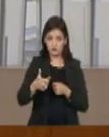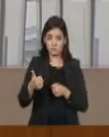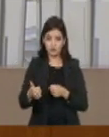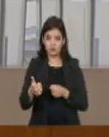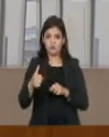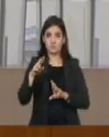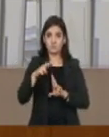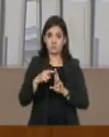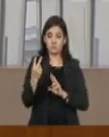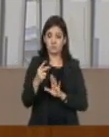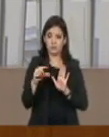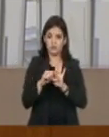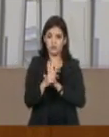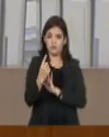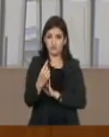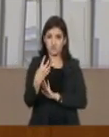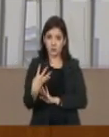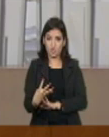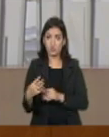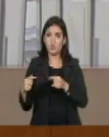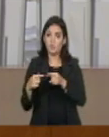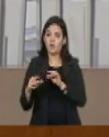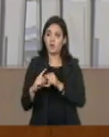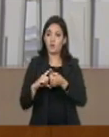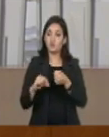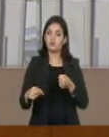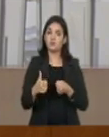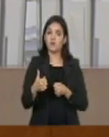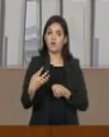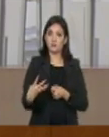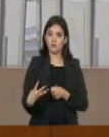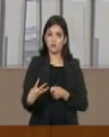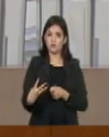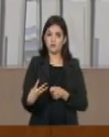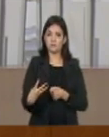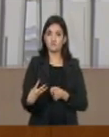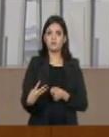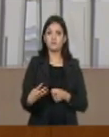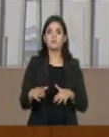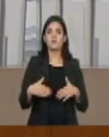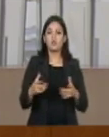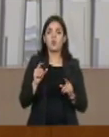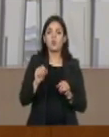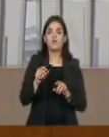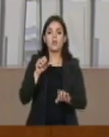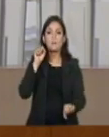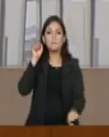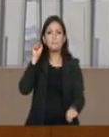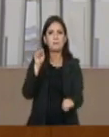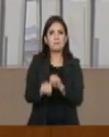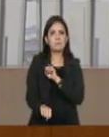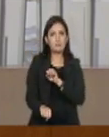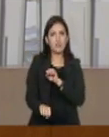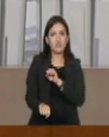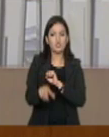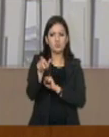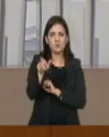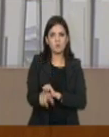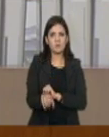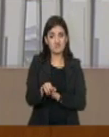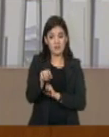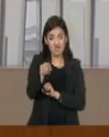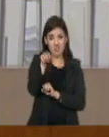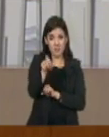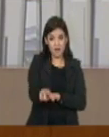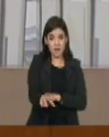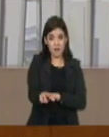inciso 4, combinado com o artigo 14.2 do Código Penal, qual seja, homicídio qualificado, se